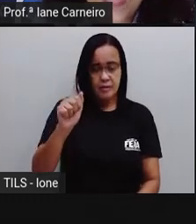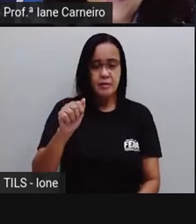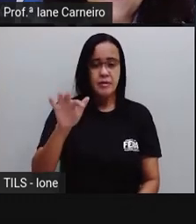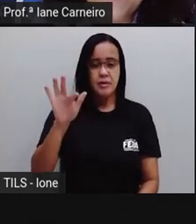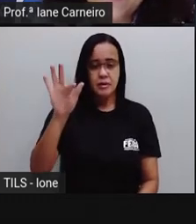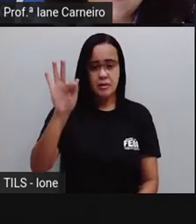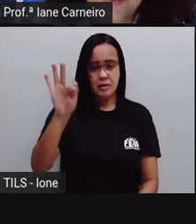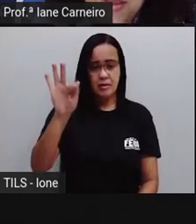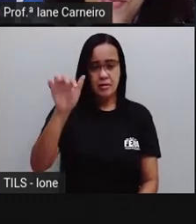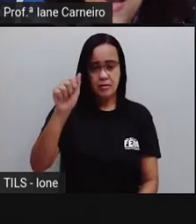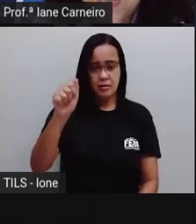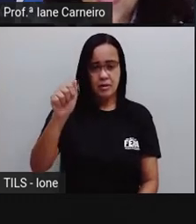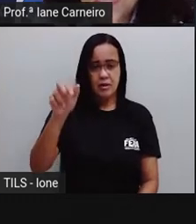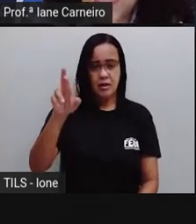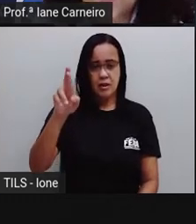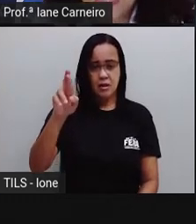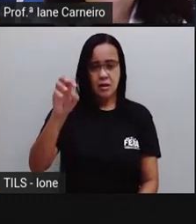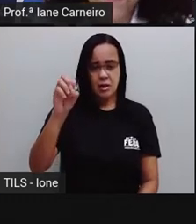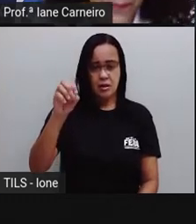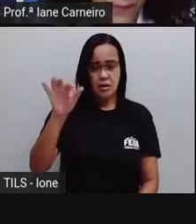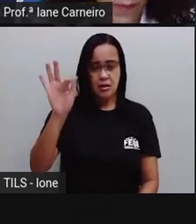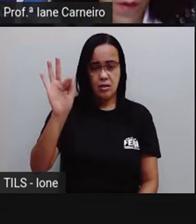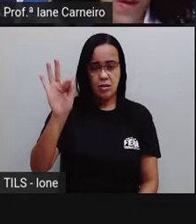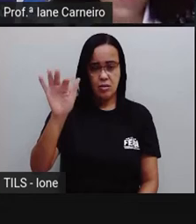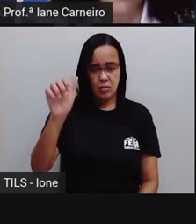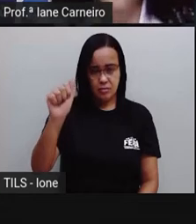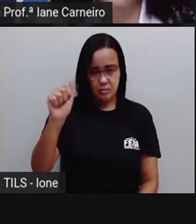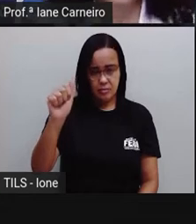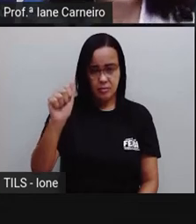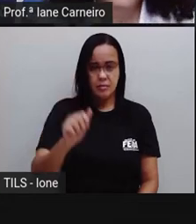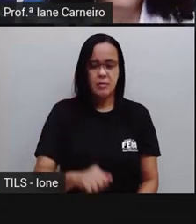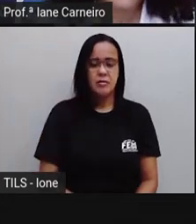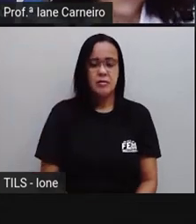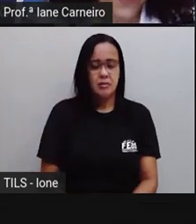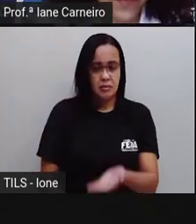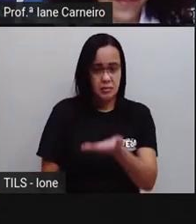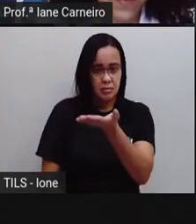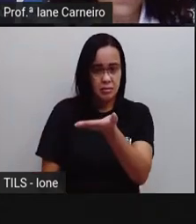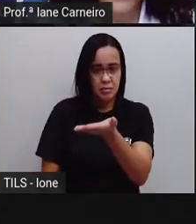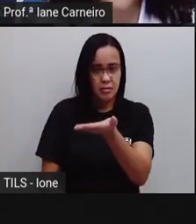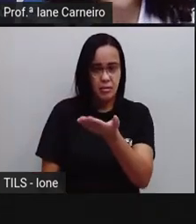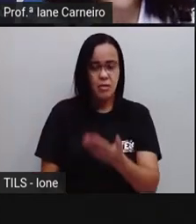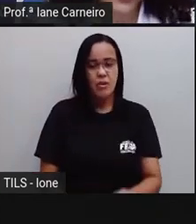Rafa tá bem fácil Essa não tá ó pá